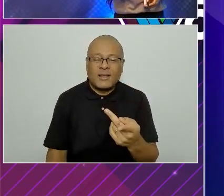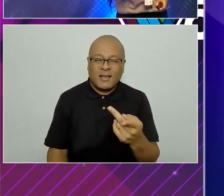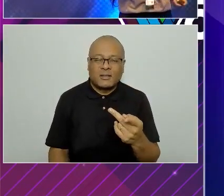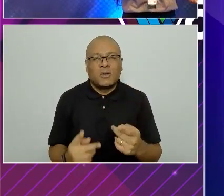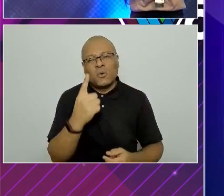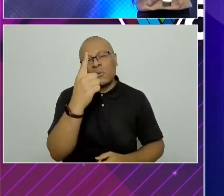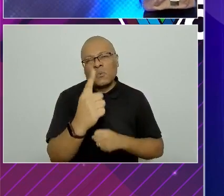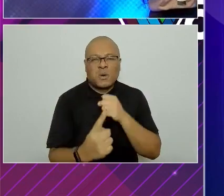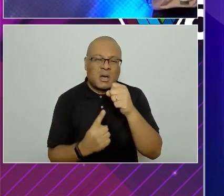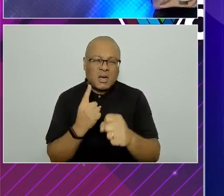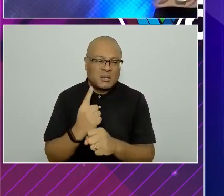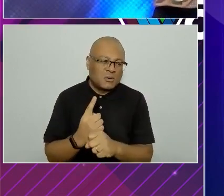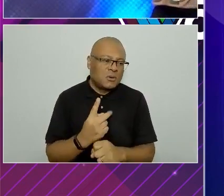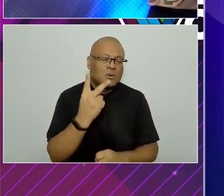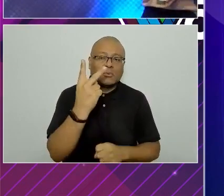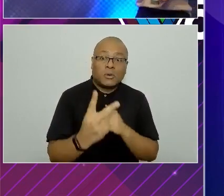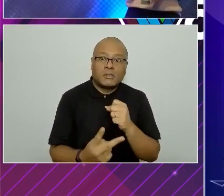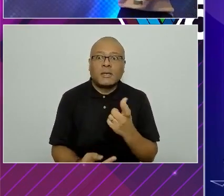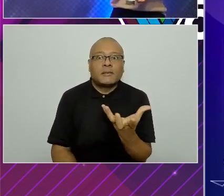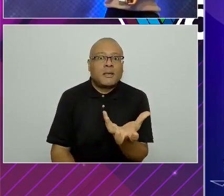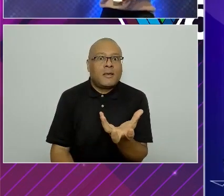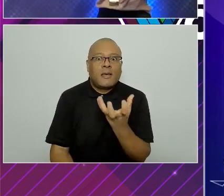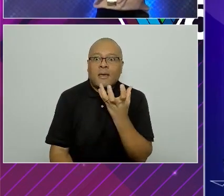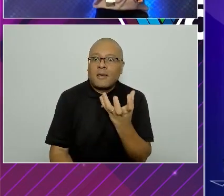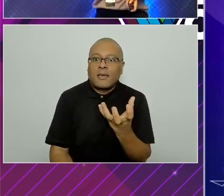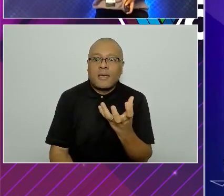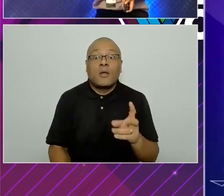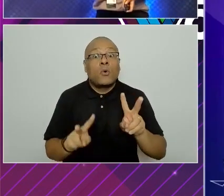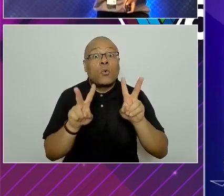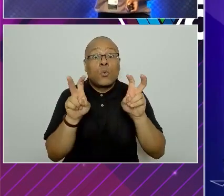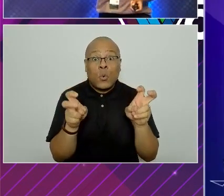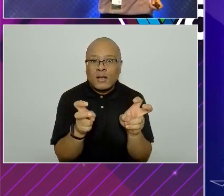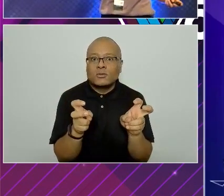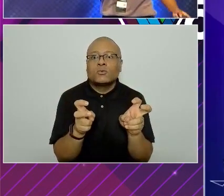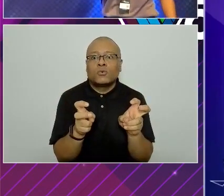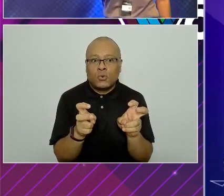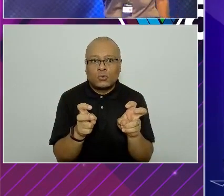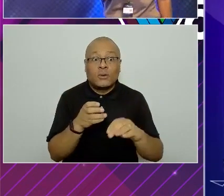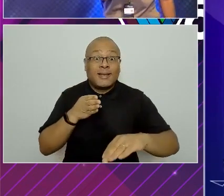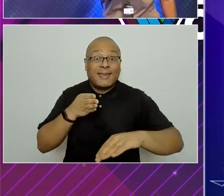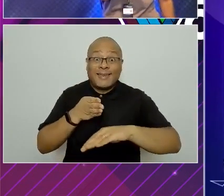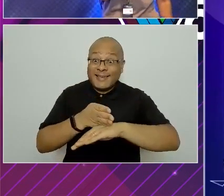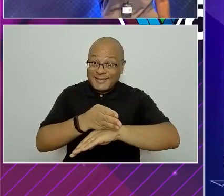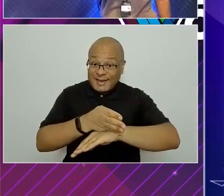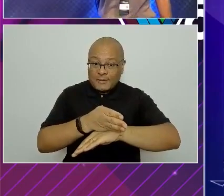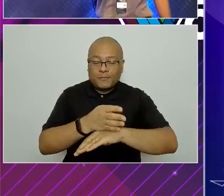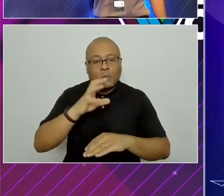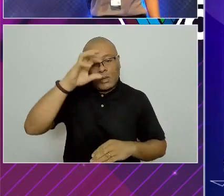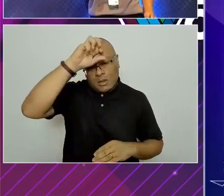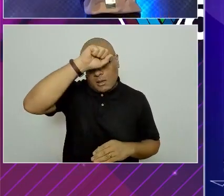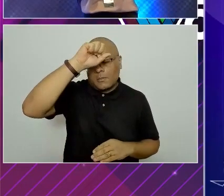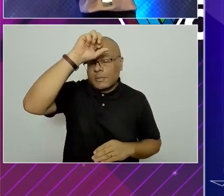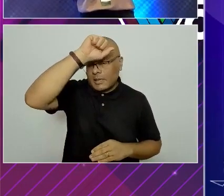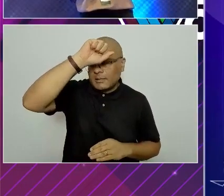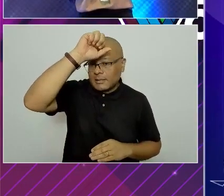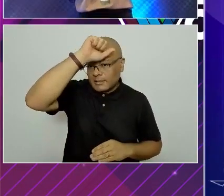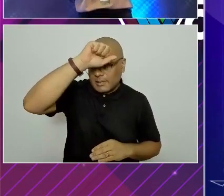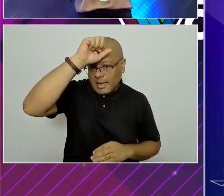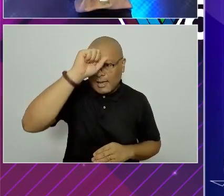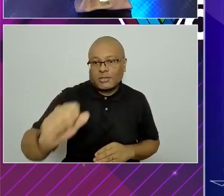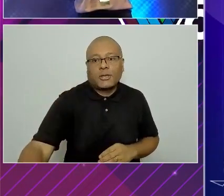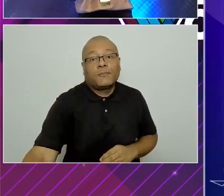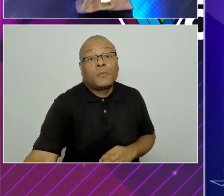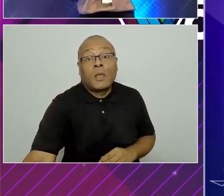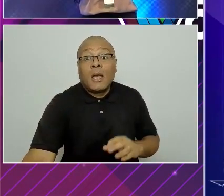né? Ambições da tecnologia para esse aporte de neurociência, com aporte na neurociência. Aprendizagem, né? Aprendizagem é